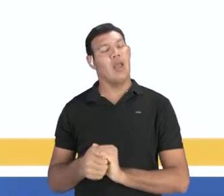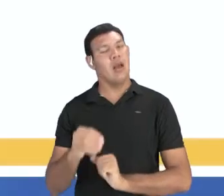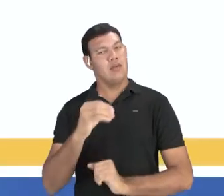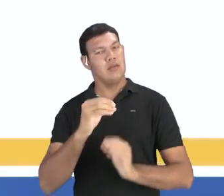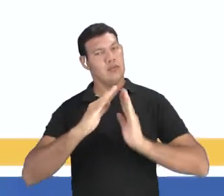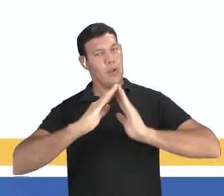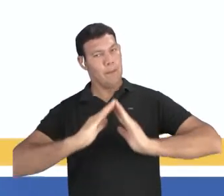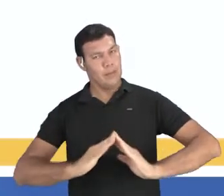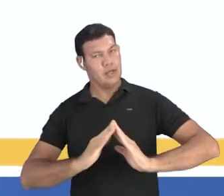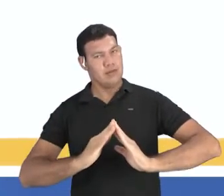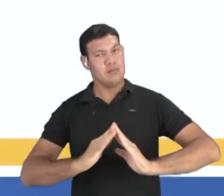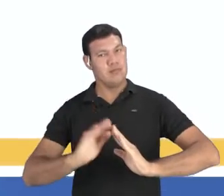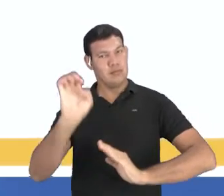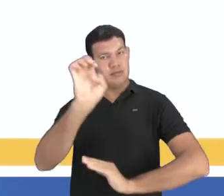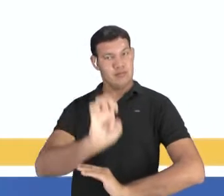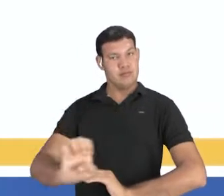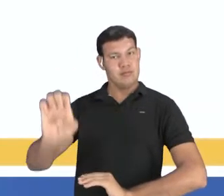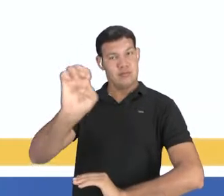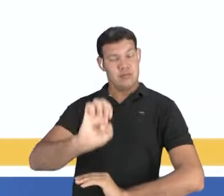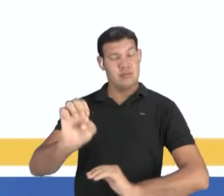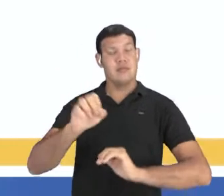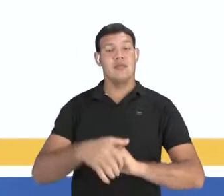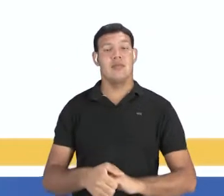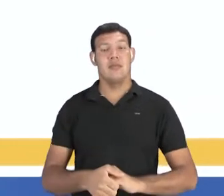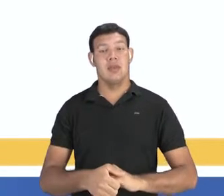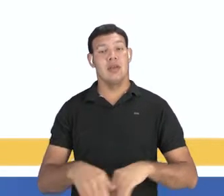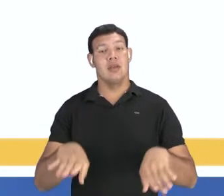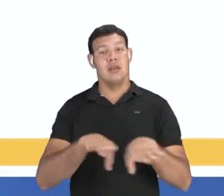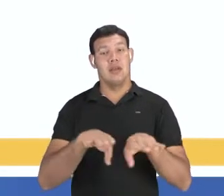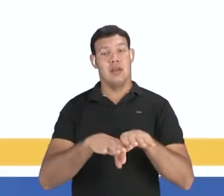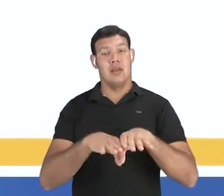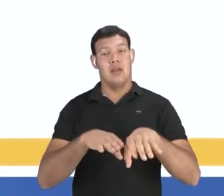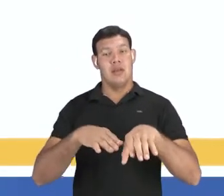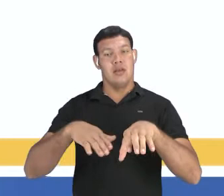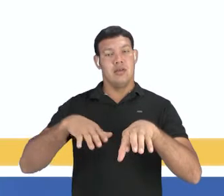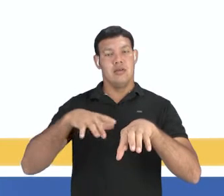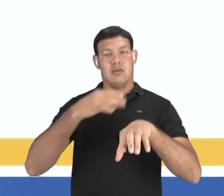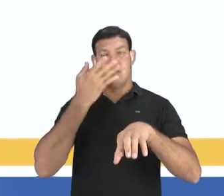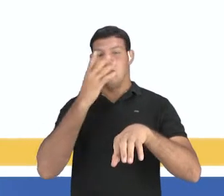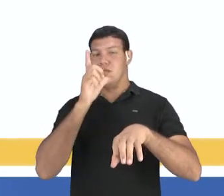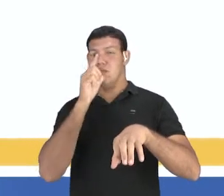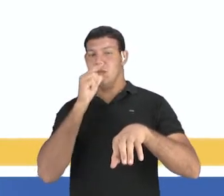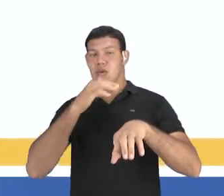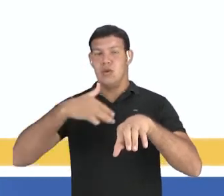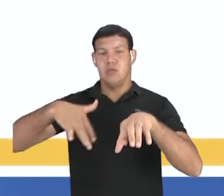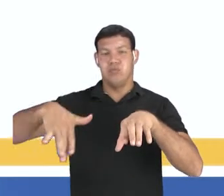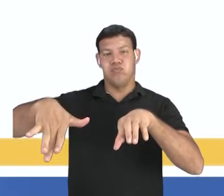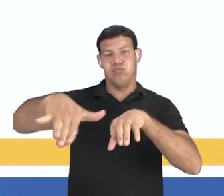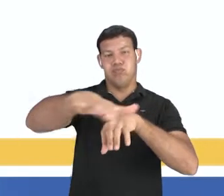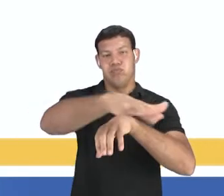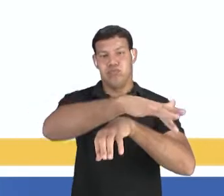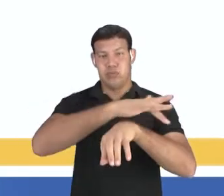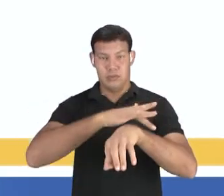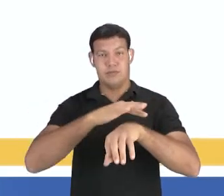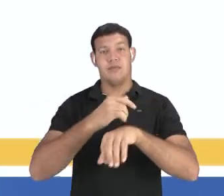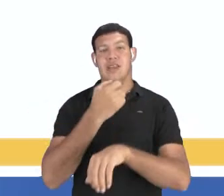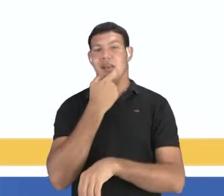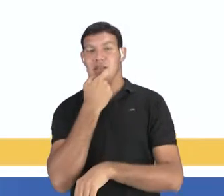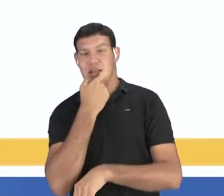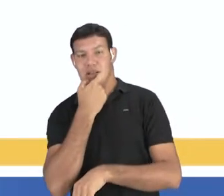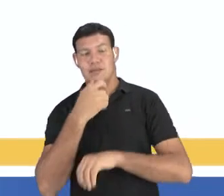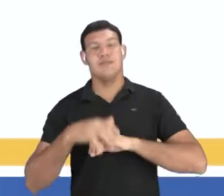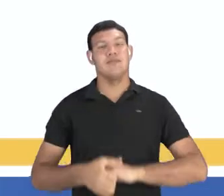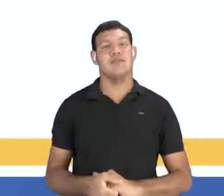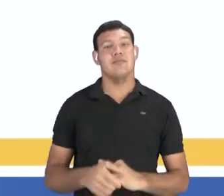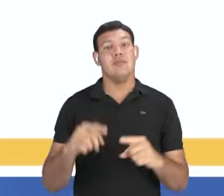europeu e as Ilhas britânicas bem como uma passagem da organização do trabalho pautada no escravismo